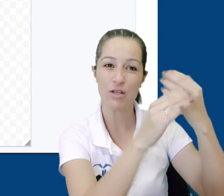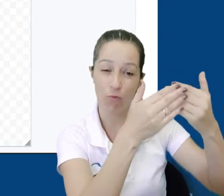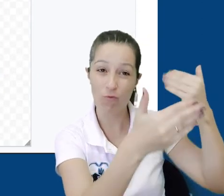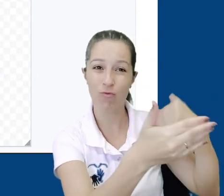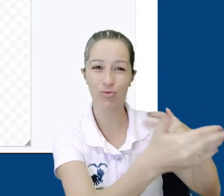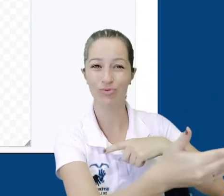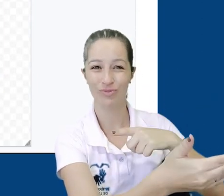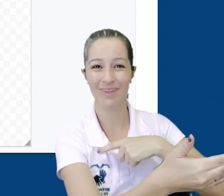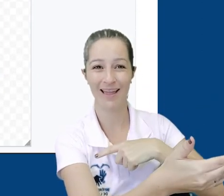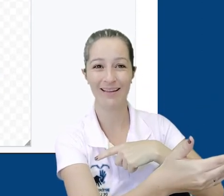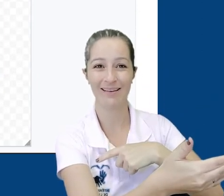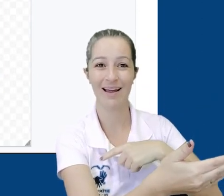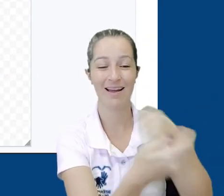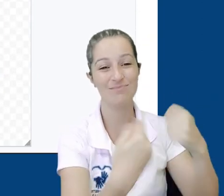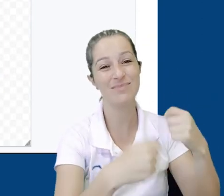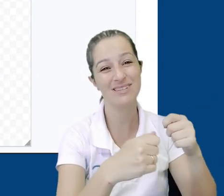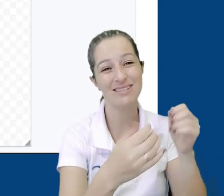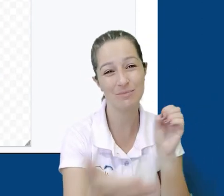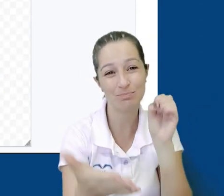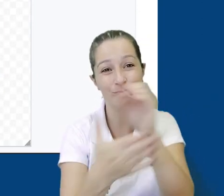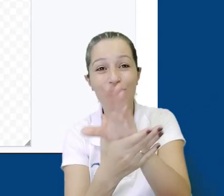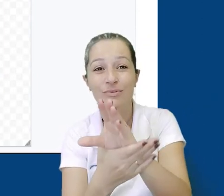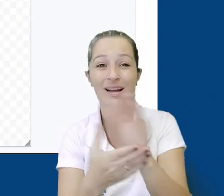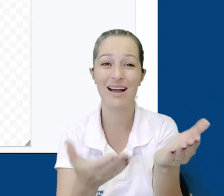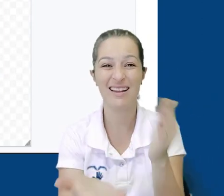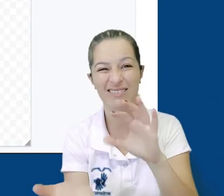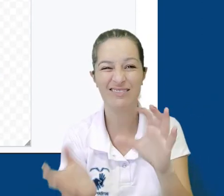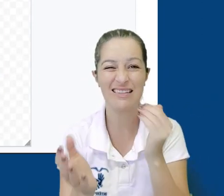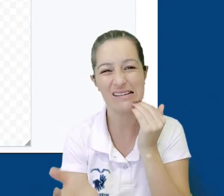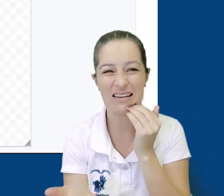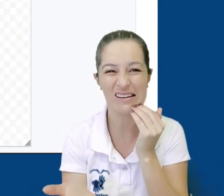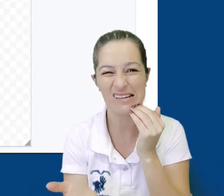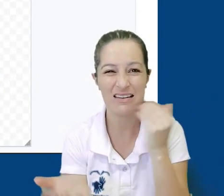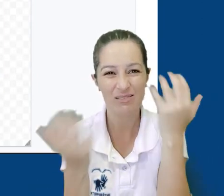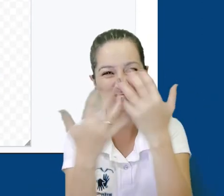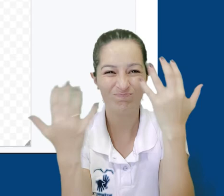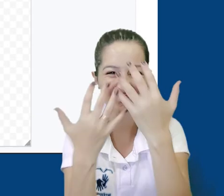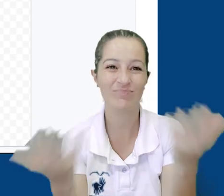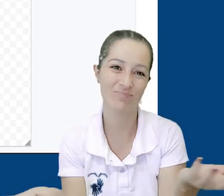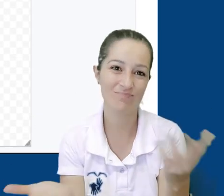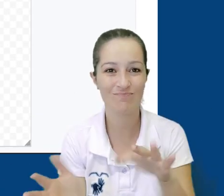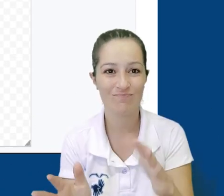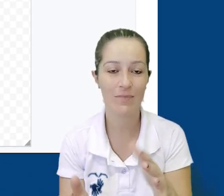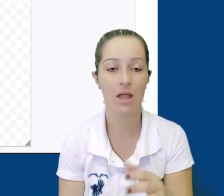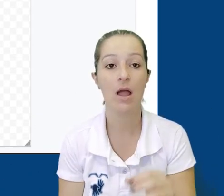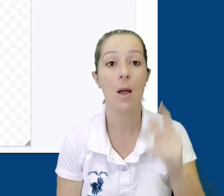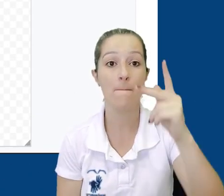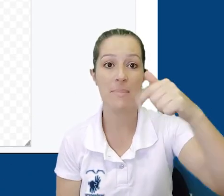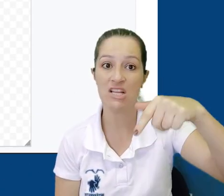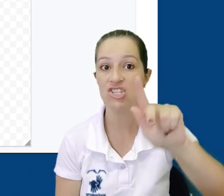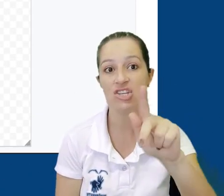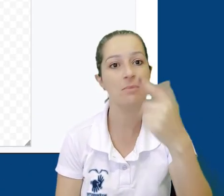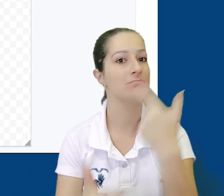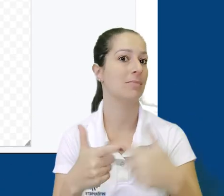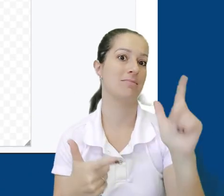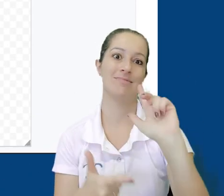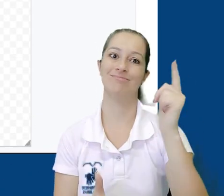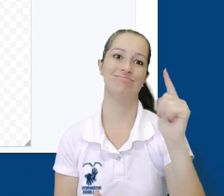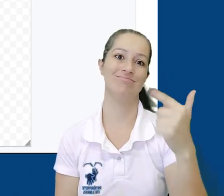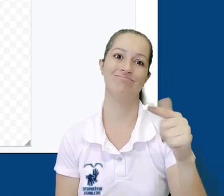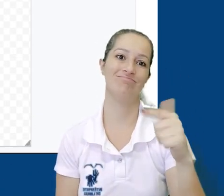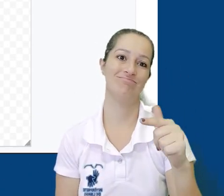ela vem com fundo branco e temos que encaixar em um outro fundo branco ou ficar com um recorte na tela com imagem png